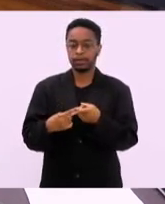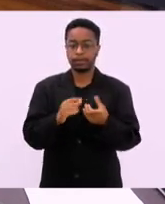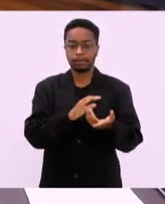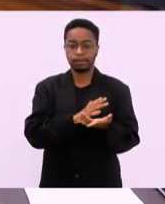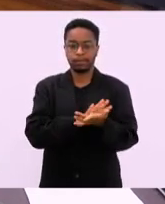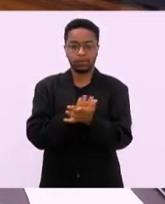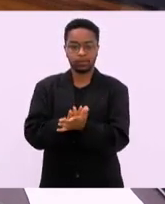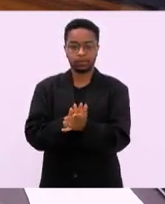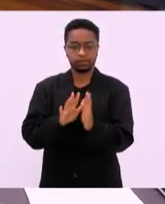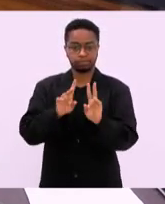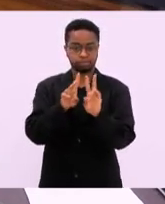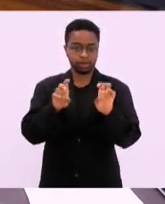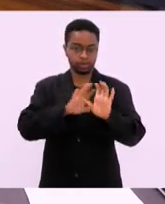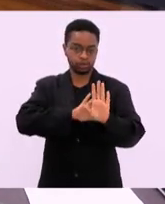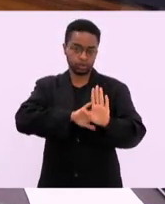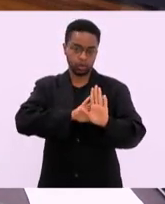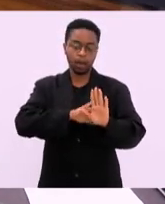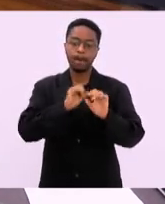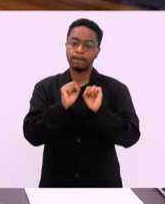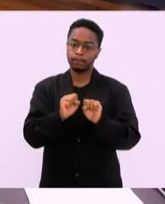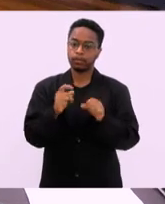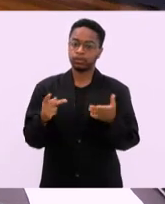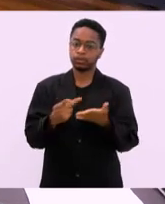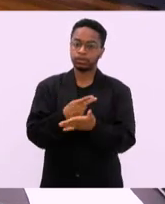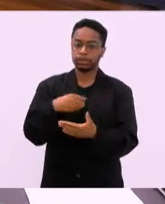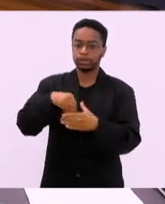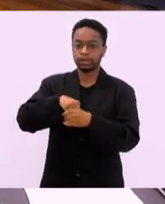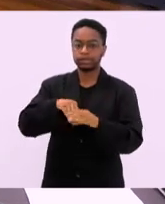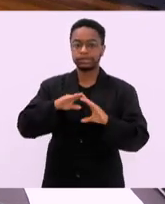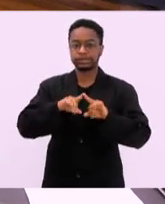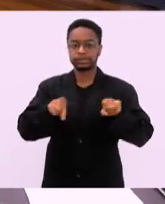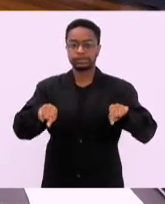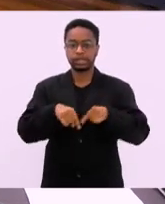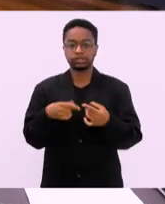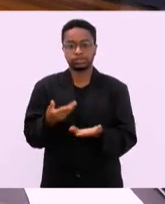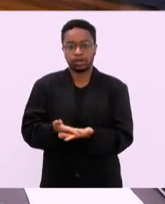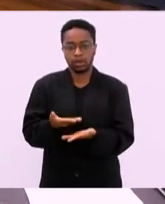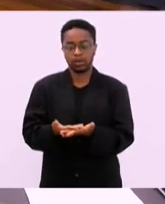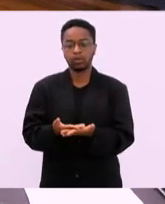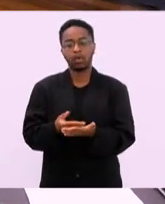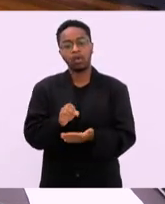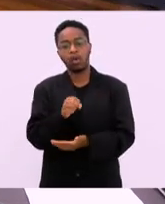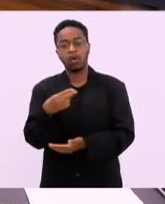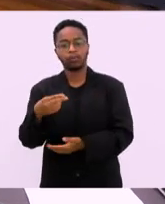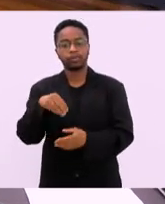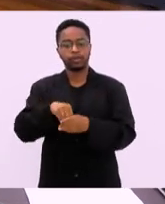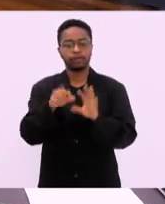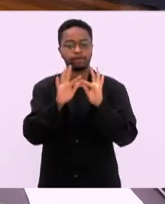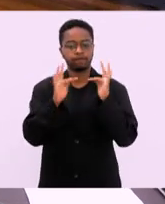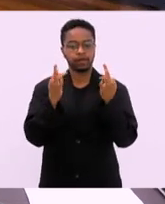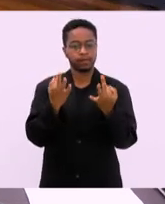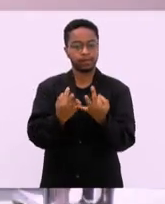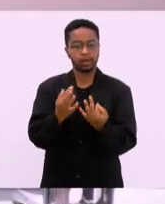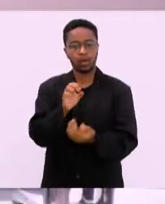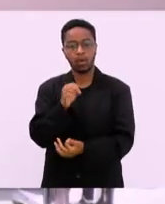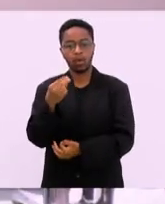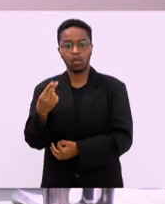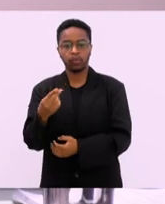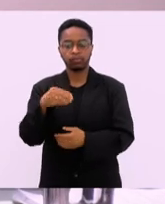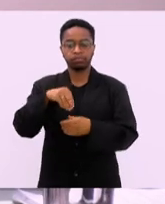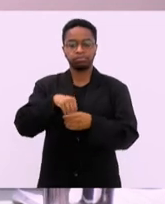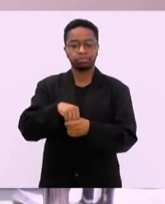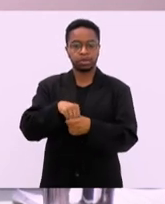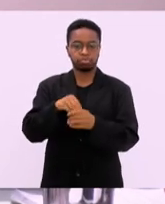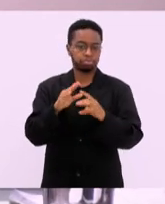ideológica ela pode acontecer dentro das salas de aulas, pode acontecer dentro do âmbito familiar, pode acontecer dentro do âmbito